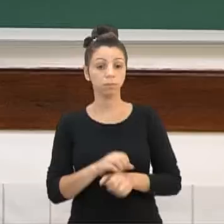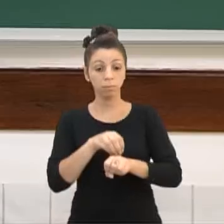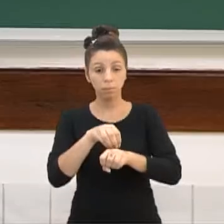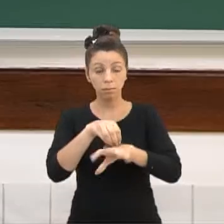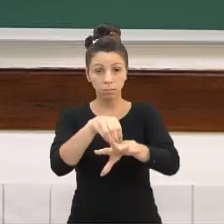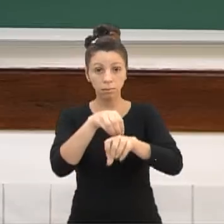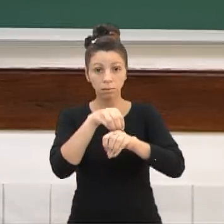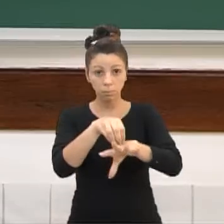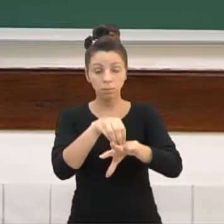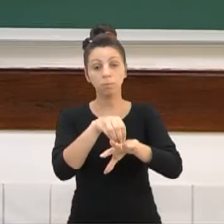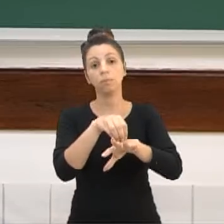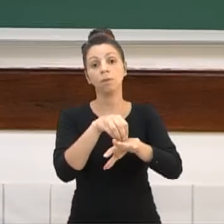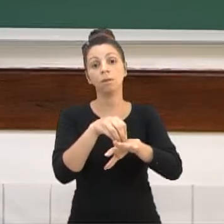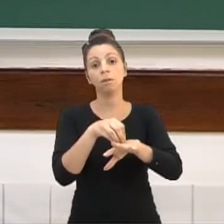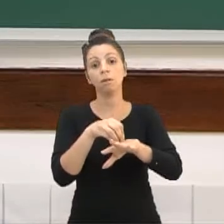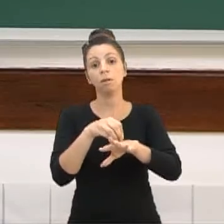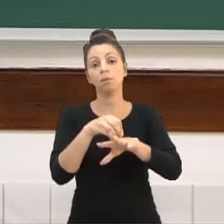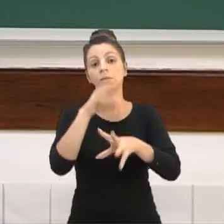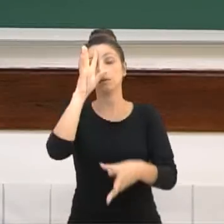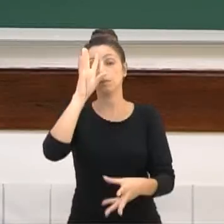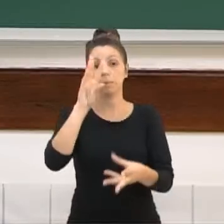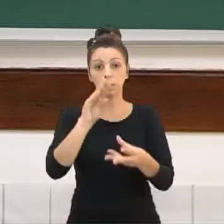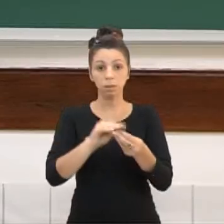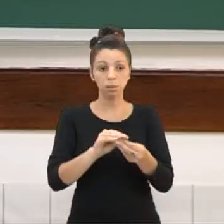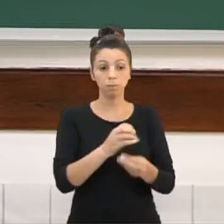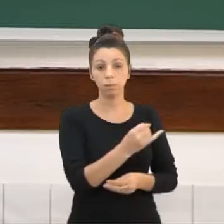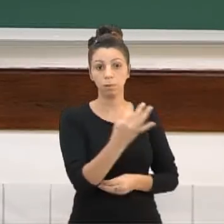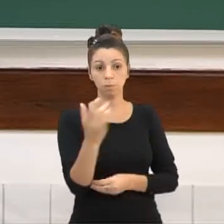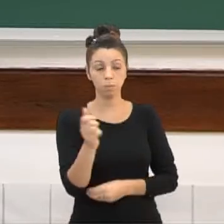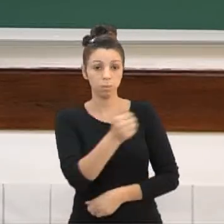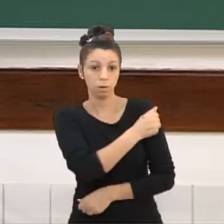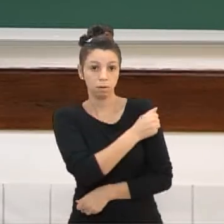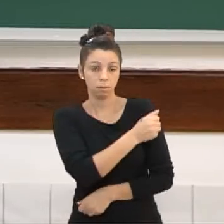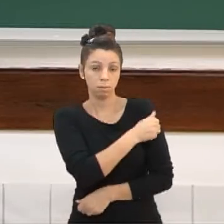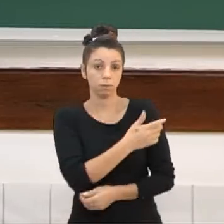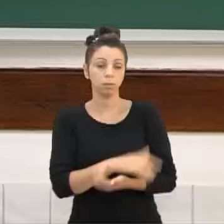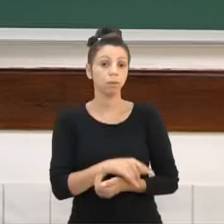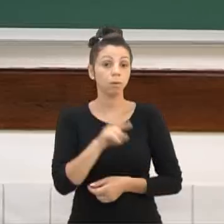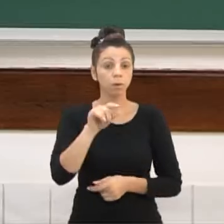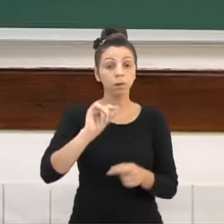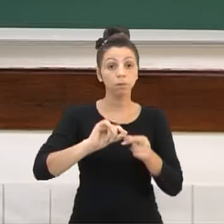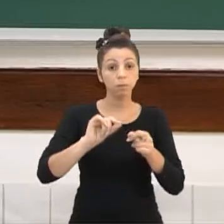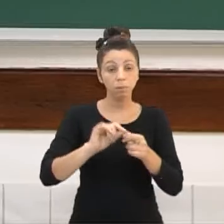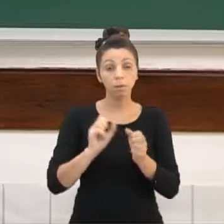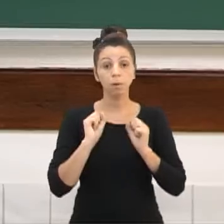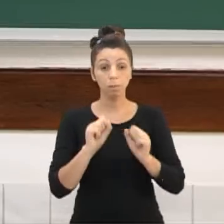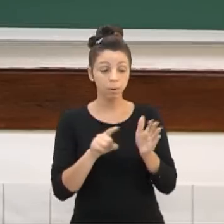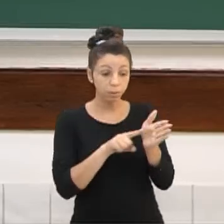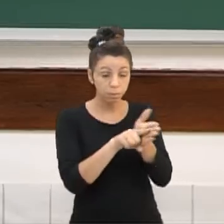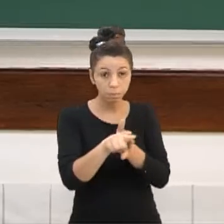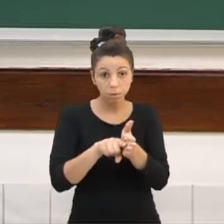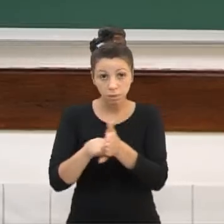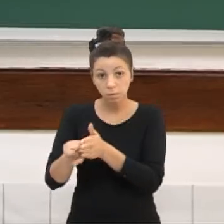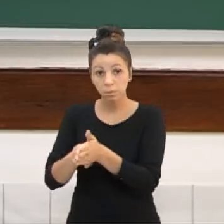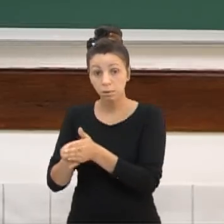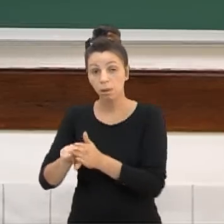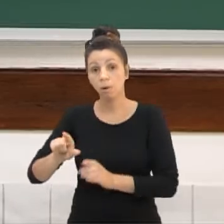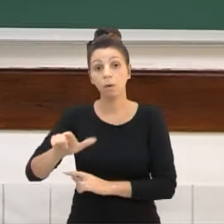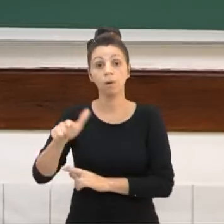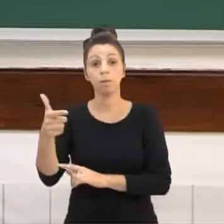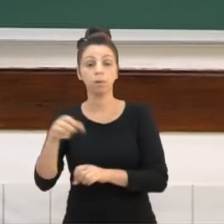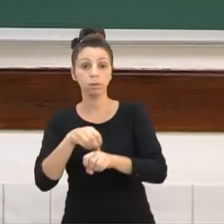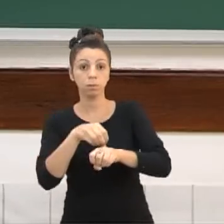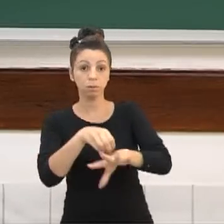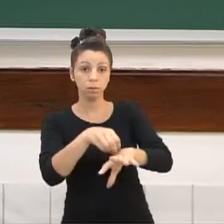nível de conhecimento, né, de alguns alunos, ele não é apropriado. Então, o que você vai fazer? Você pode pesquisar outros podcasts que